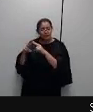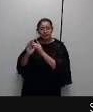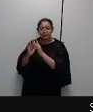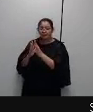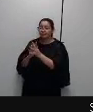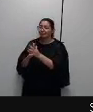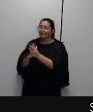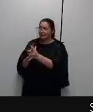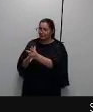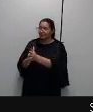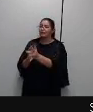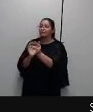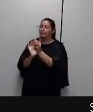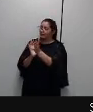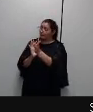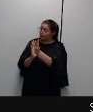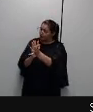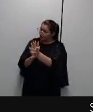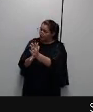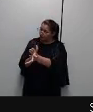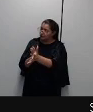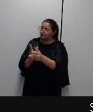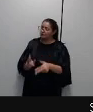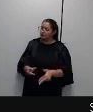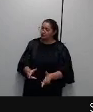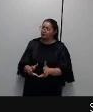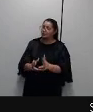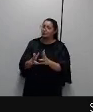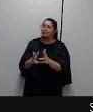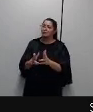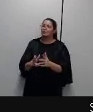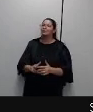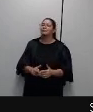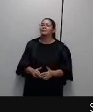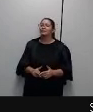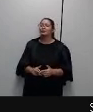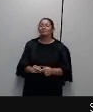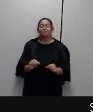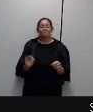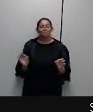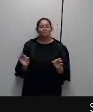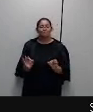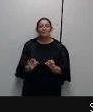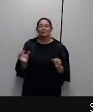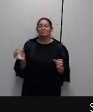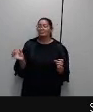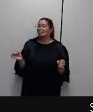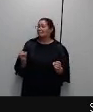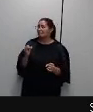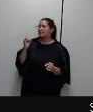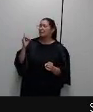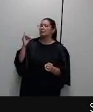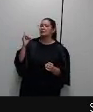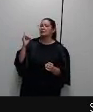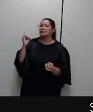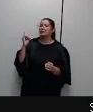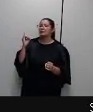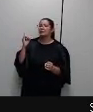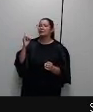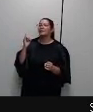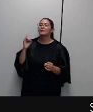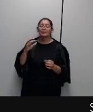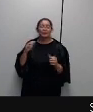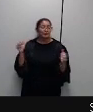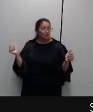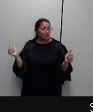está abrangido pela homologação e principalmente pela anuência de ambos as portas